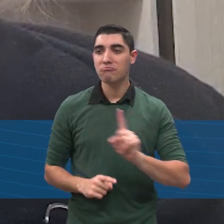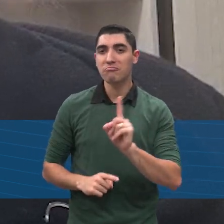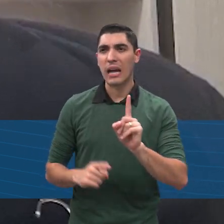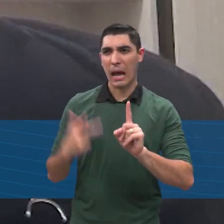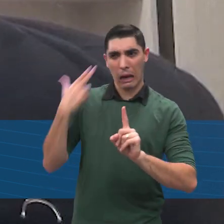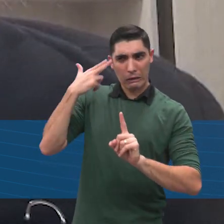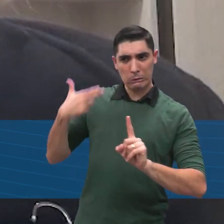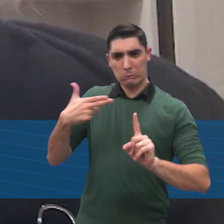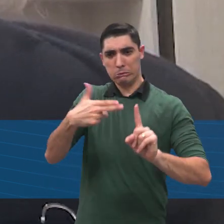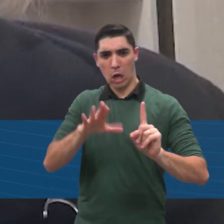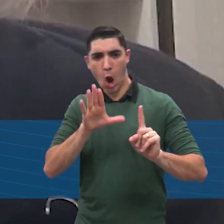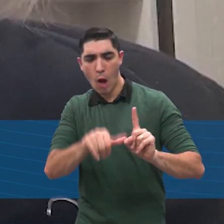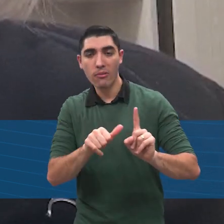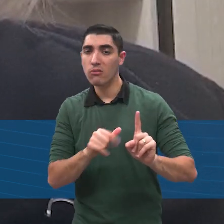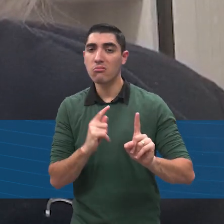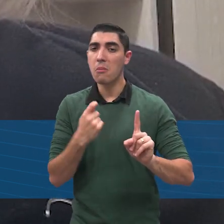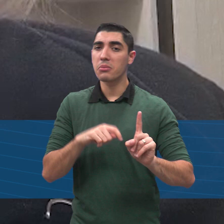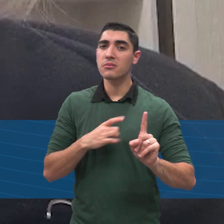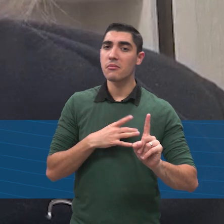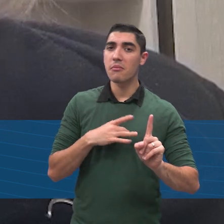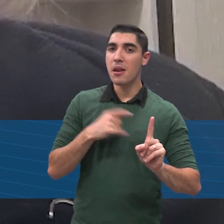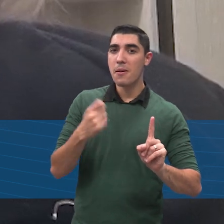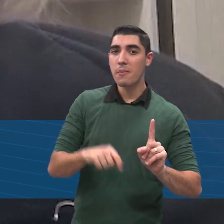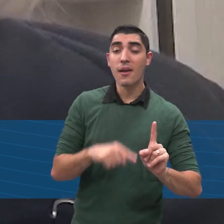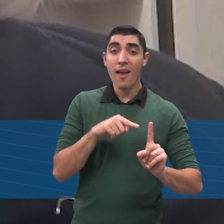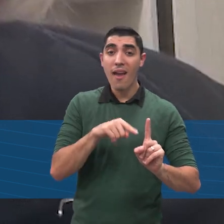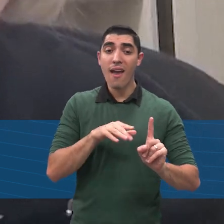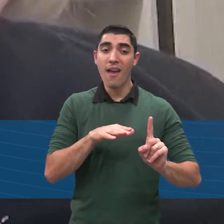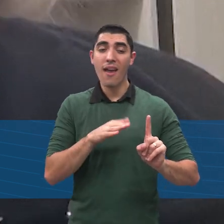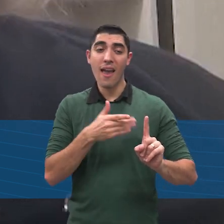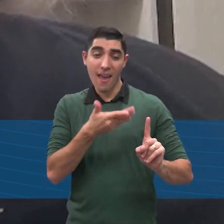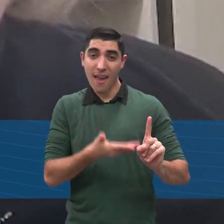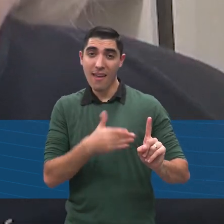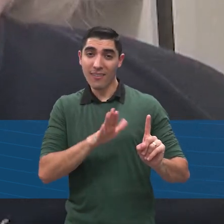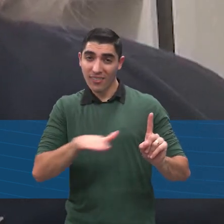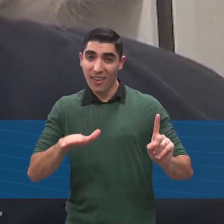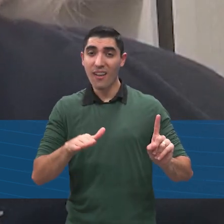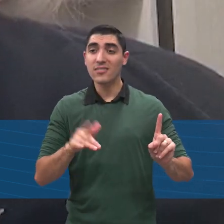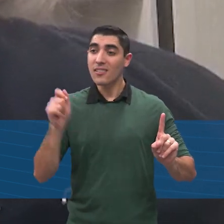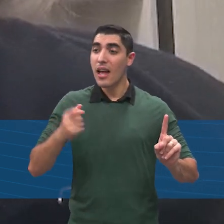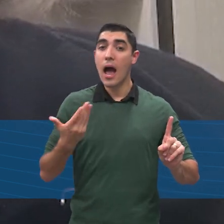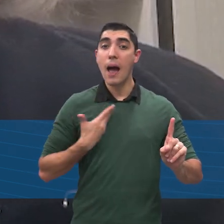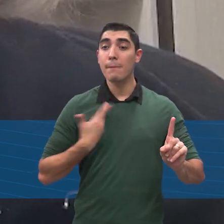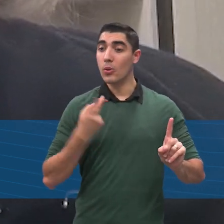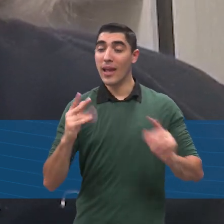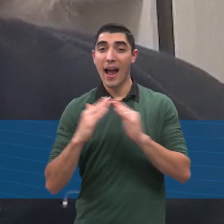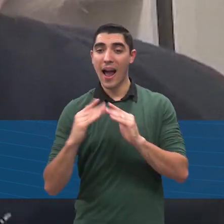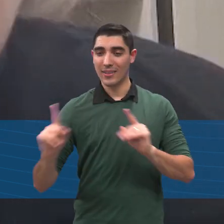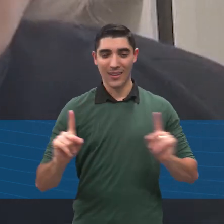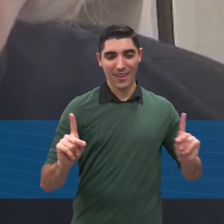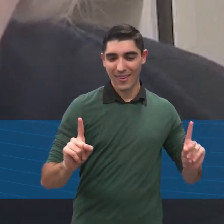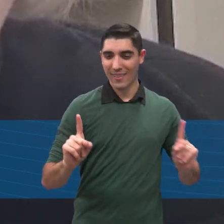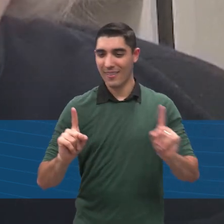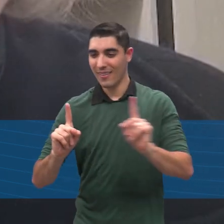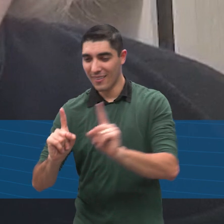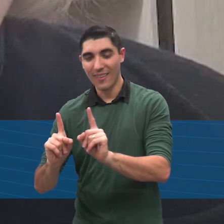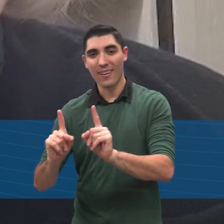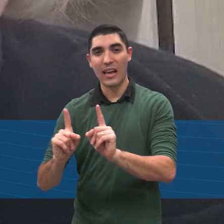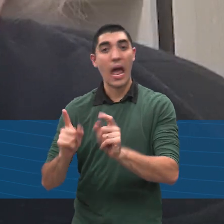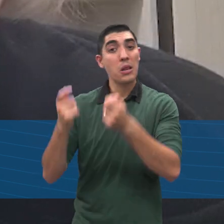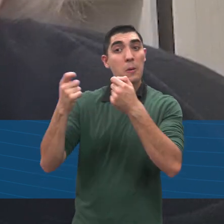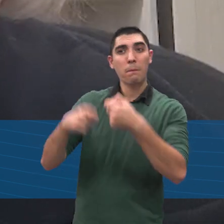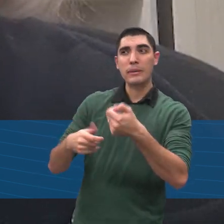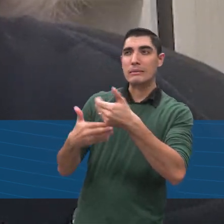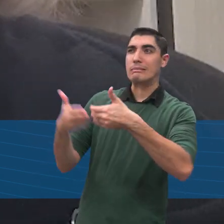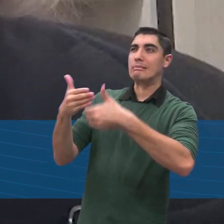de ser assaltado, que possa ir na casa do seu amigo sem ter que cruzar barreiras